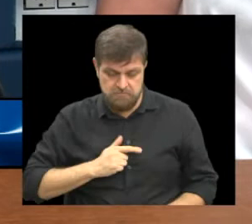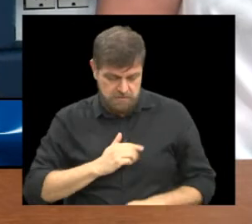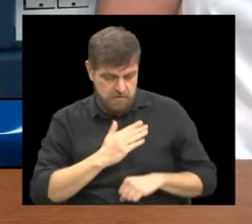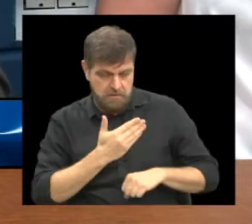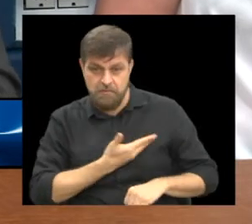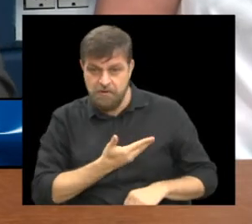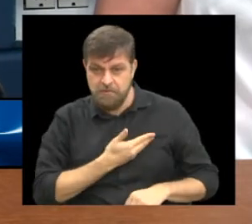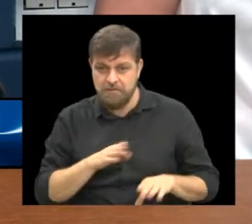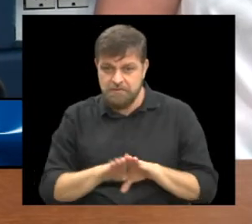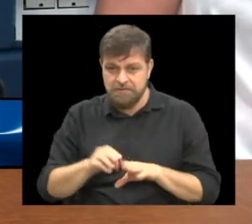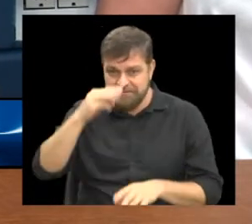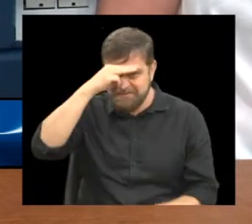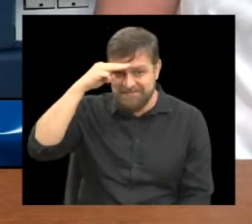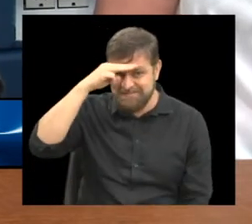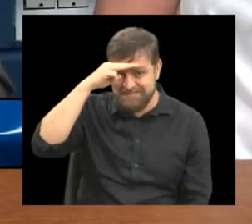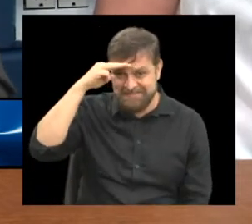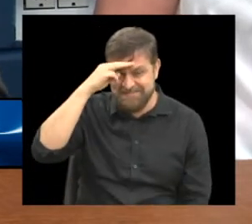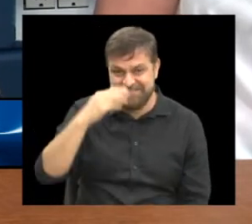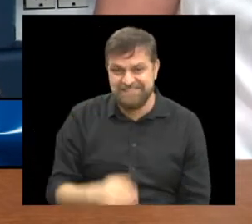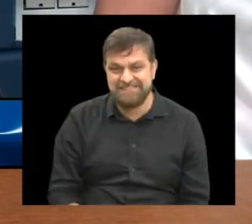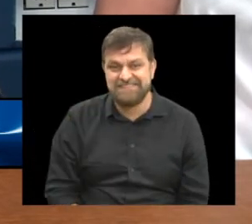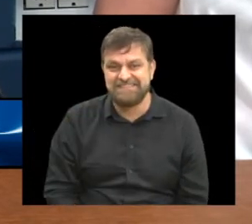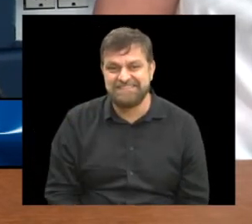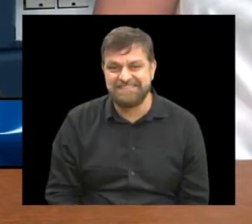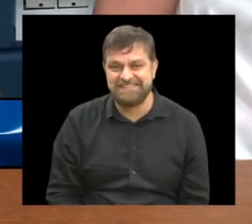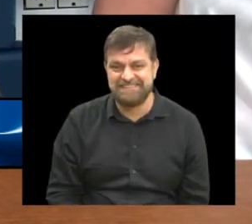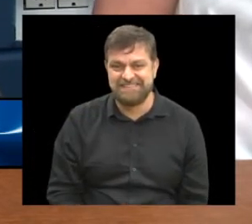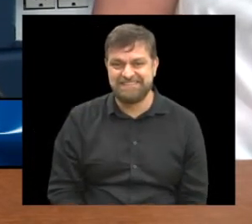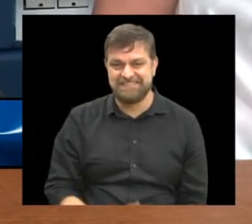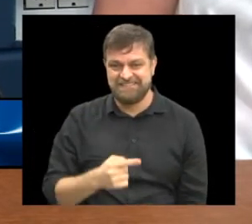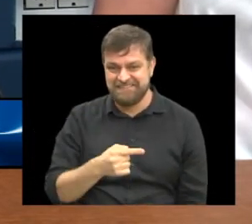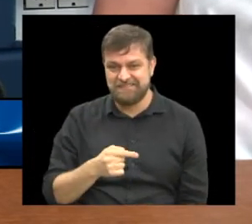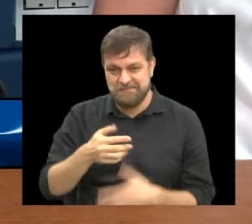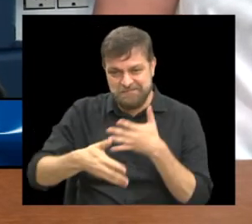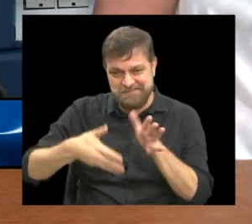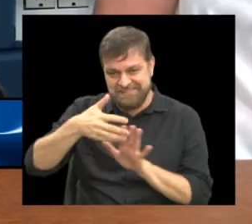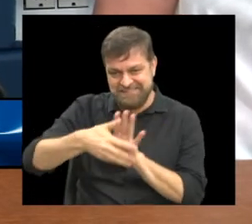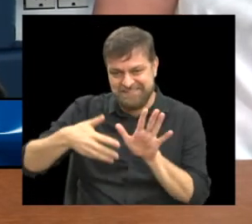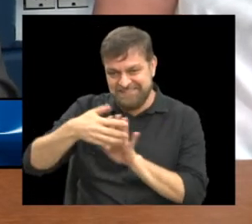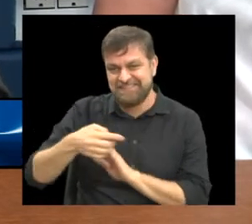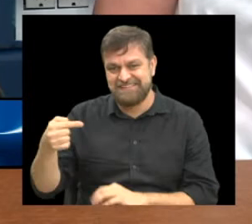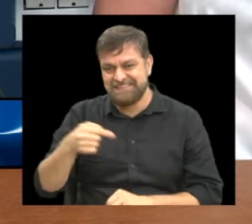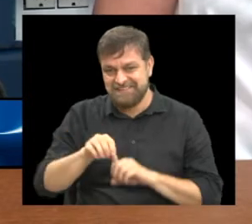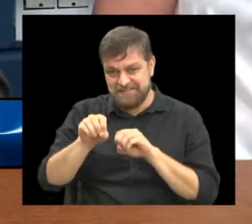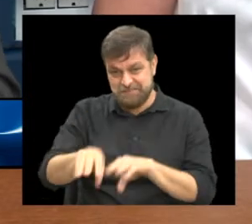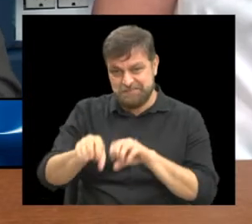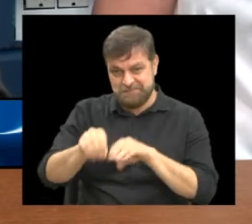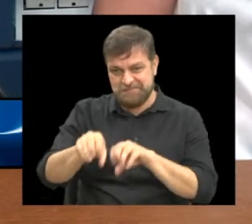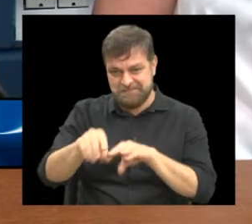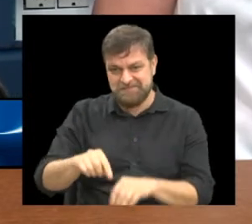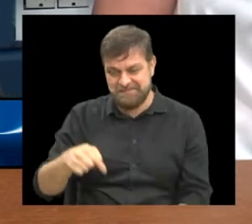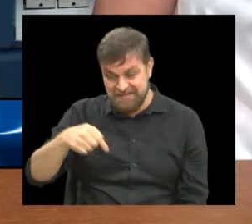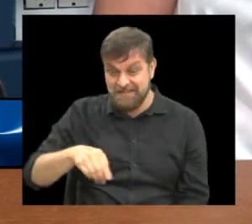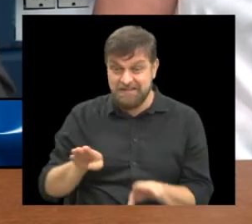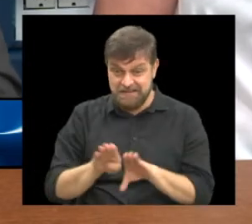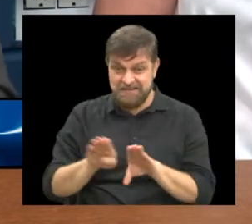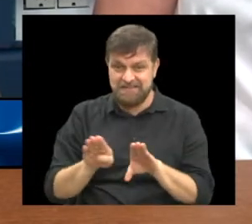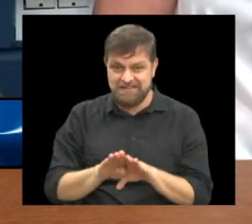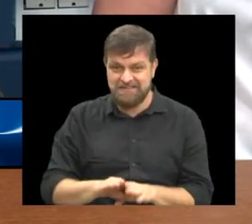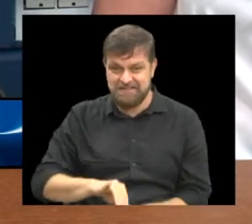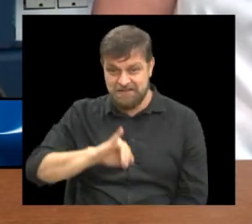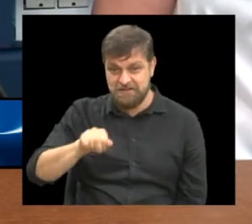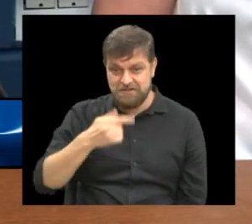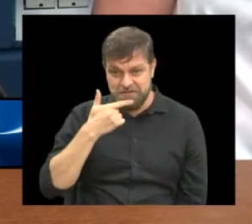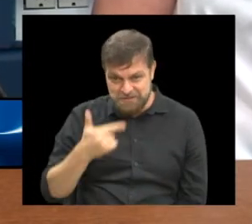E Maurício, rapaz, quando eu vi que você ensina Libras ali, eu vou cobrar que você faz alguns ensinamentos para nós. A Jo já